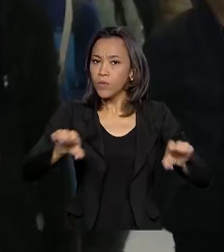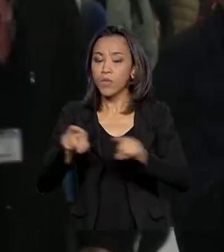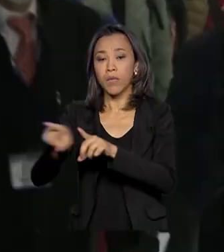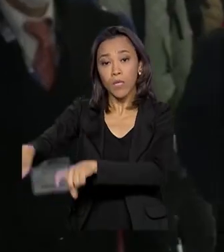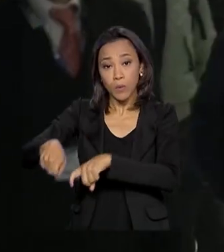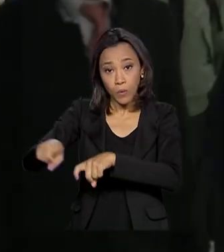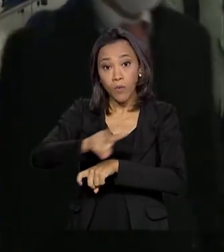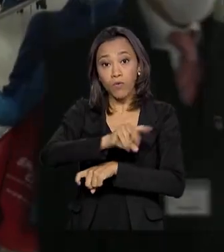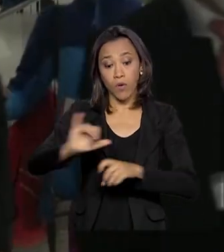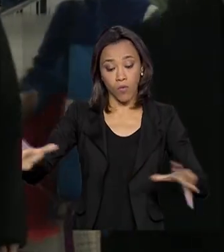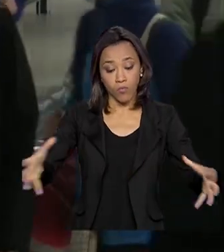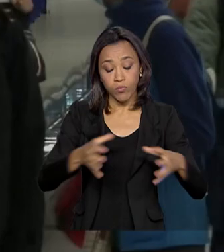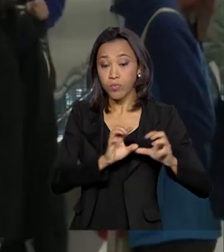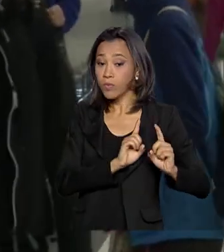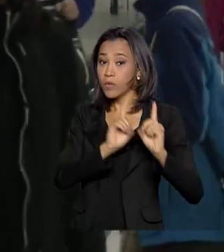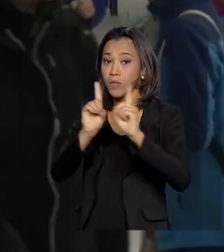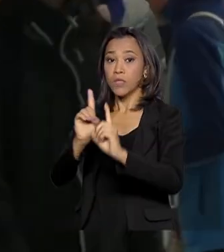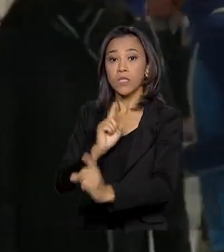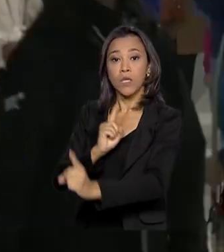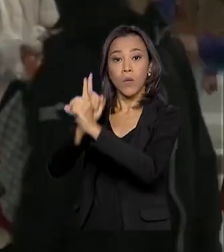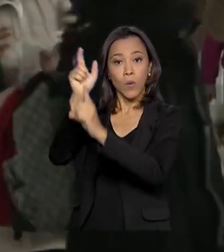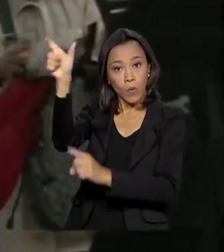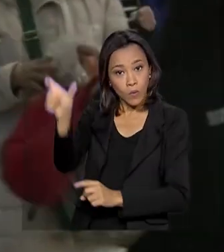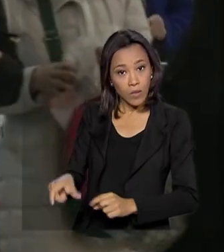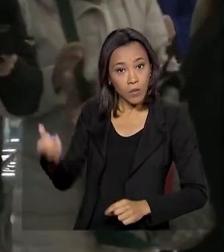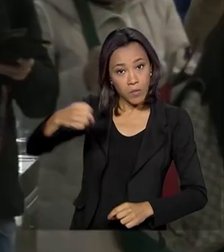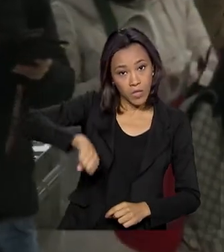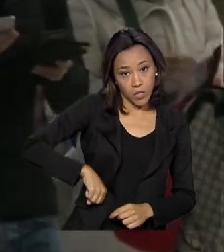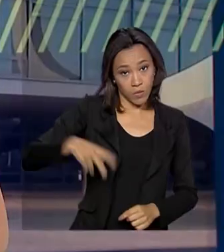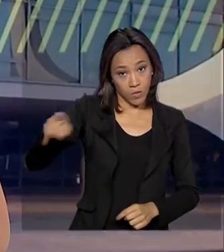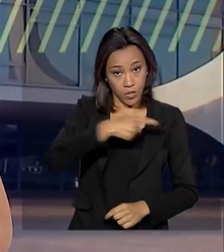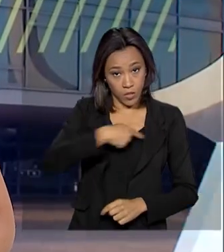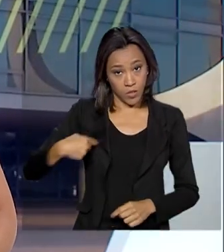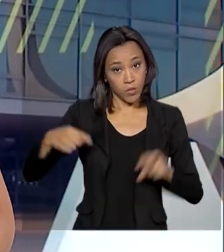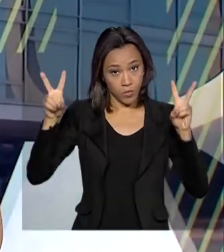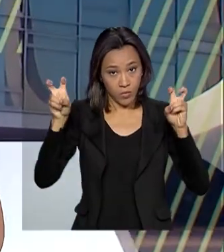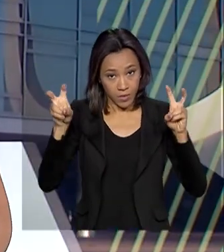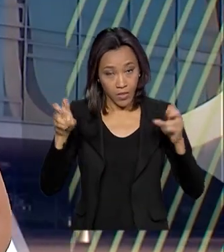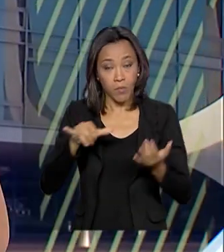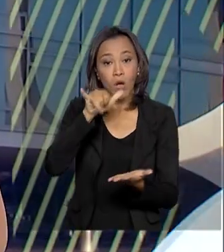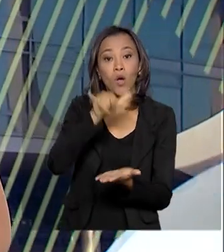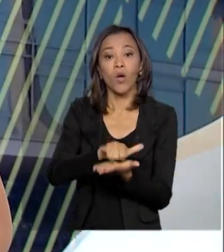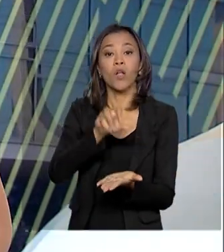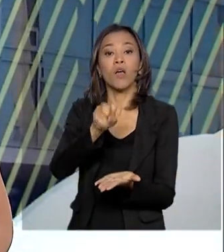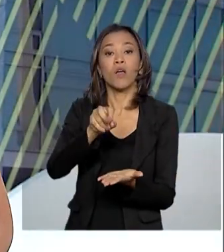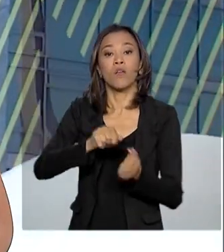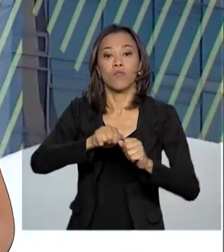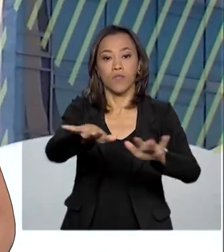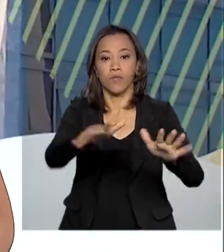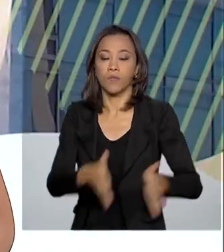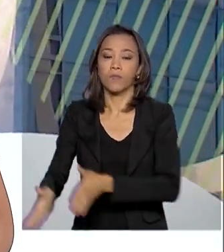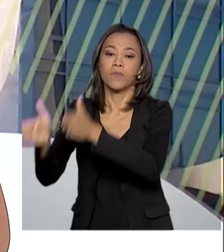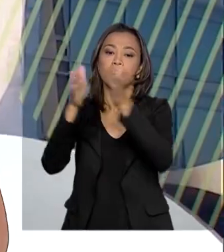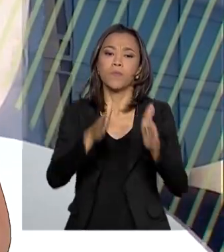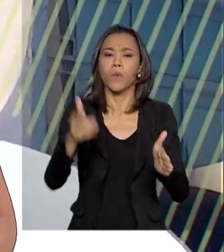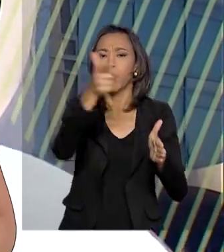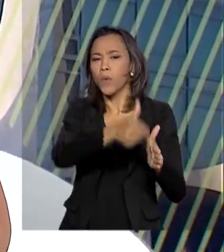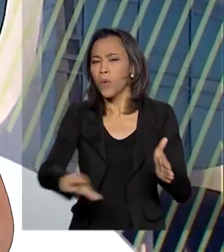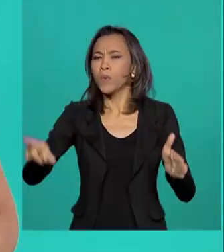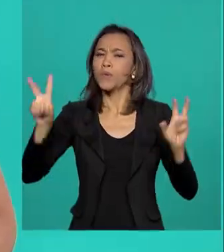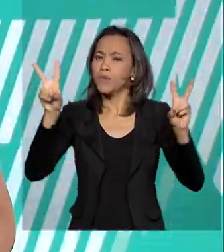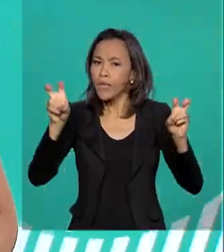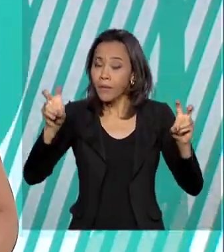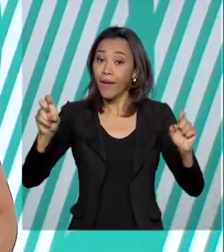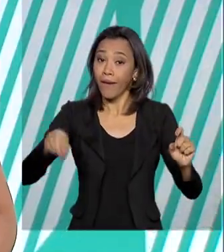China para tratar de temas ligados ao coronavírus. E um outro tema de saúde pública é a gravidez na